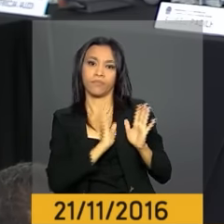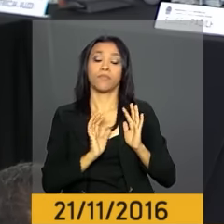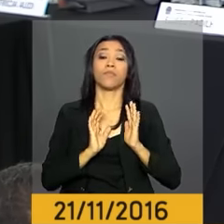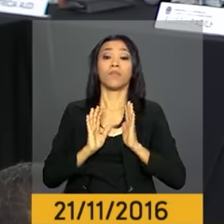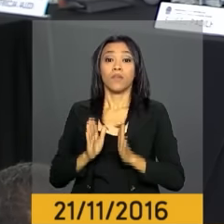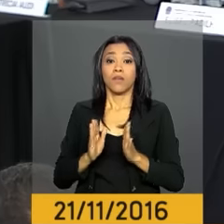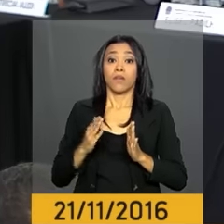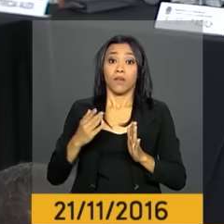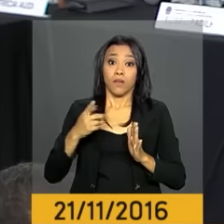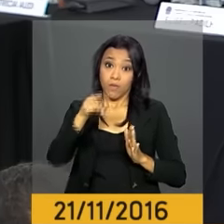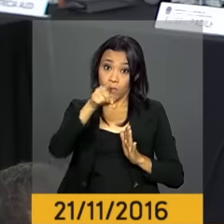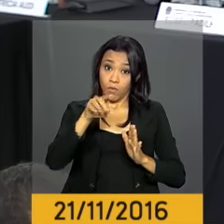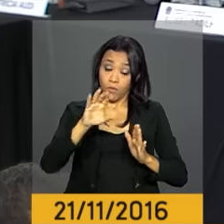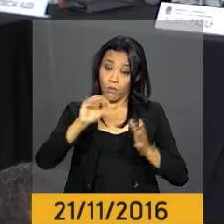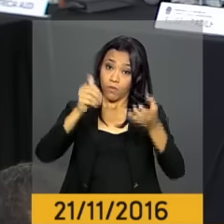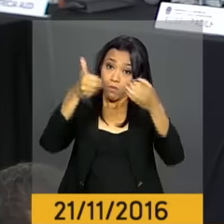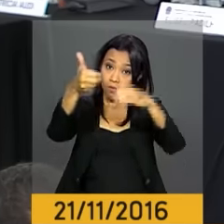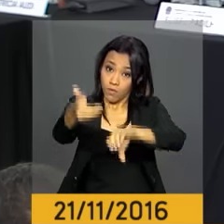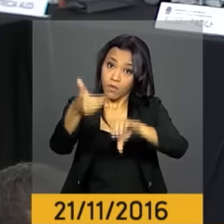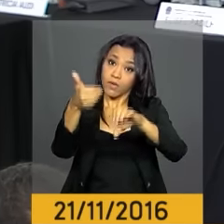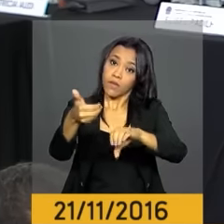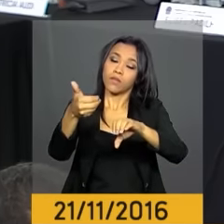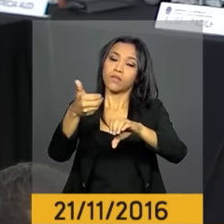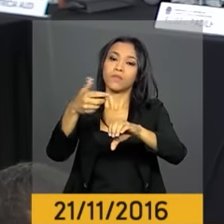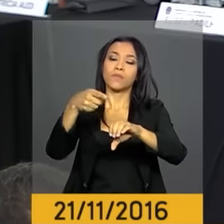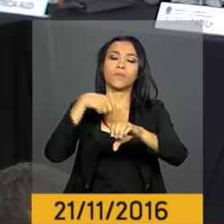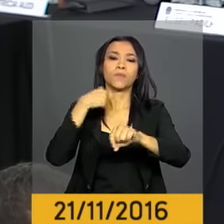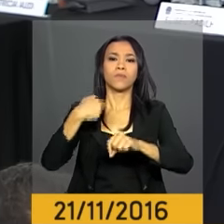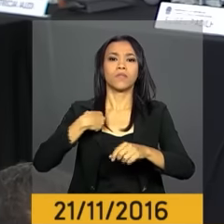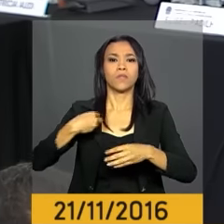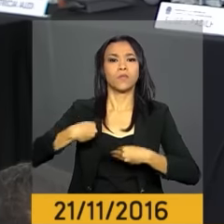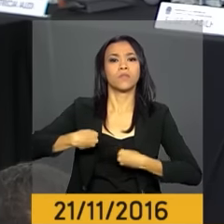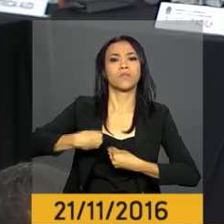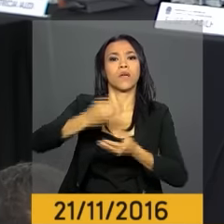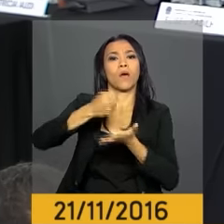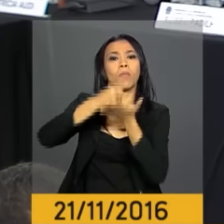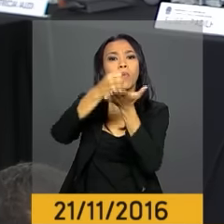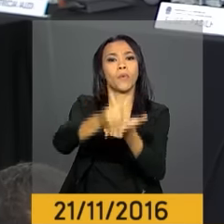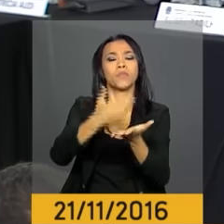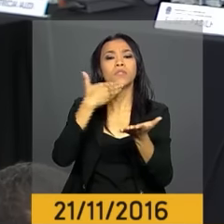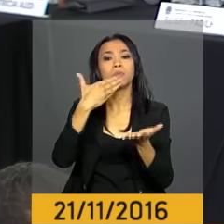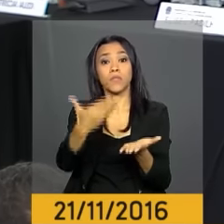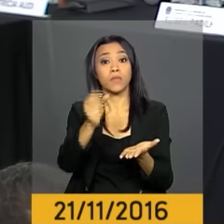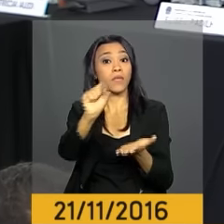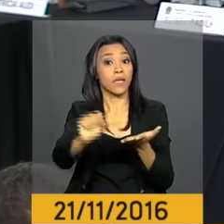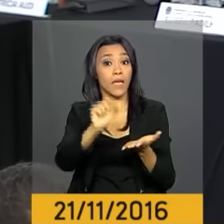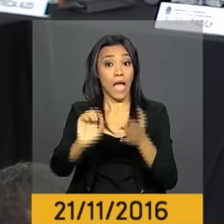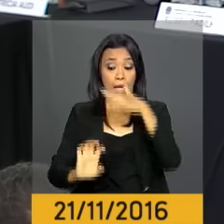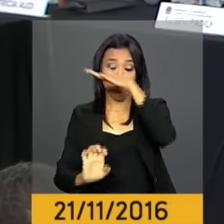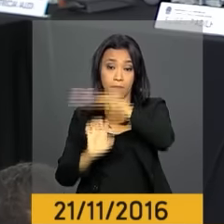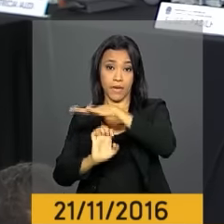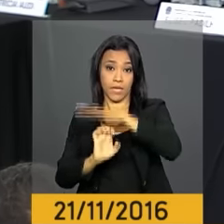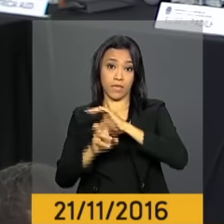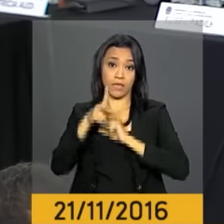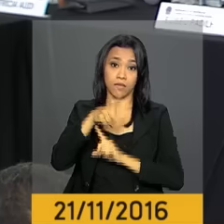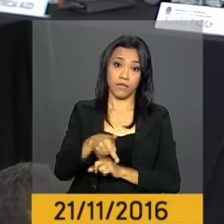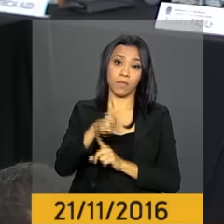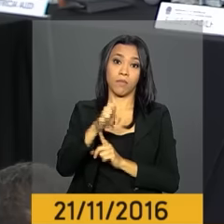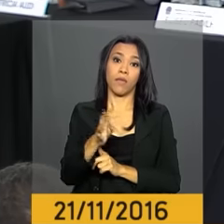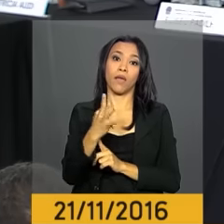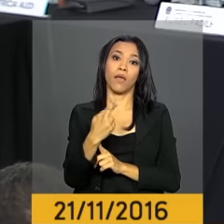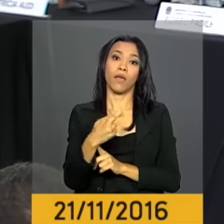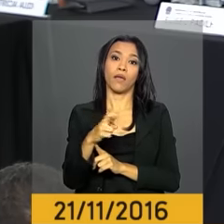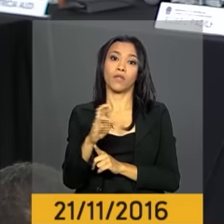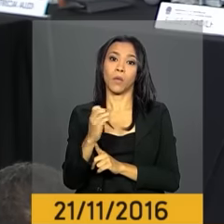com o nosso apoio, a pôr fim à obrigatoriedade de a Petrobras participar de todos os projetos de